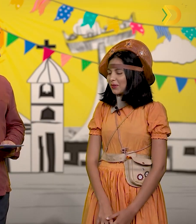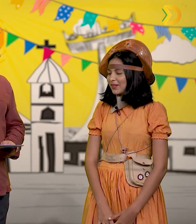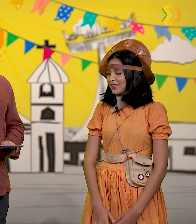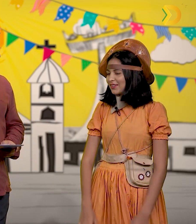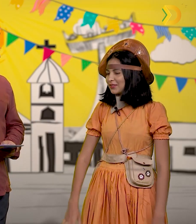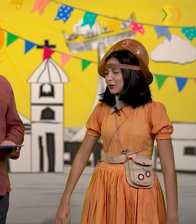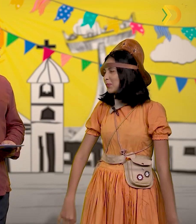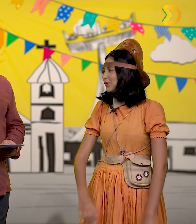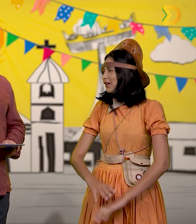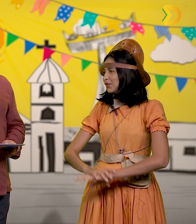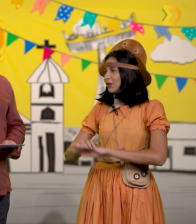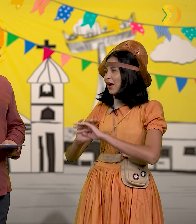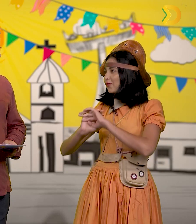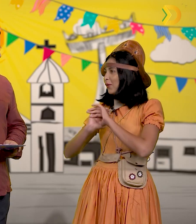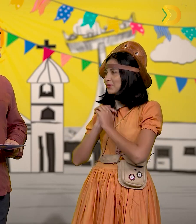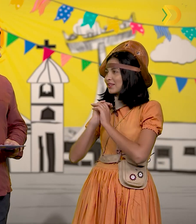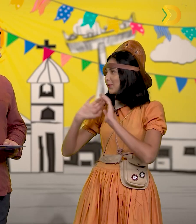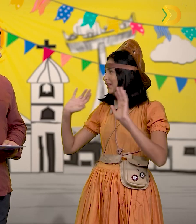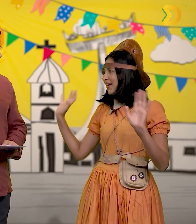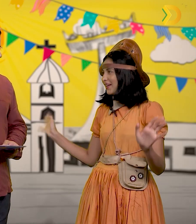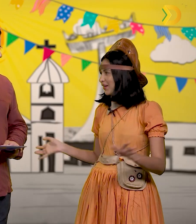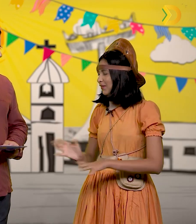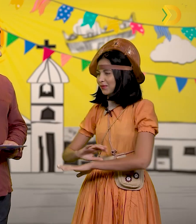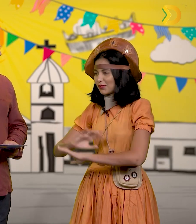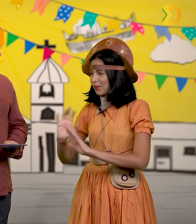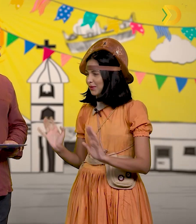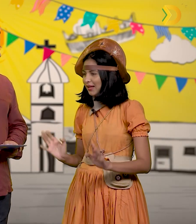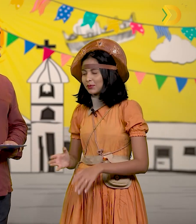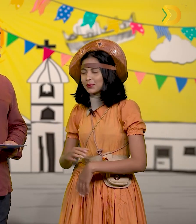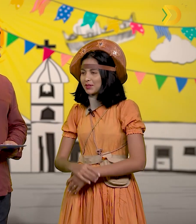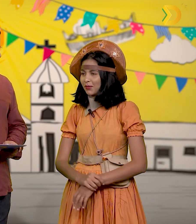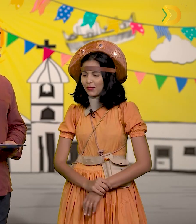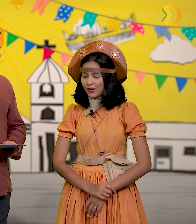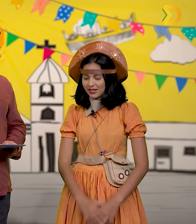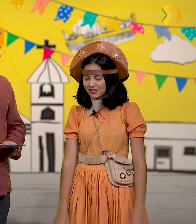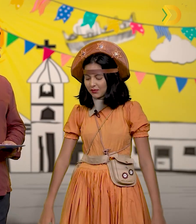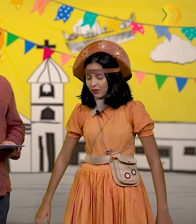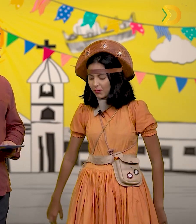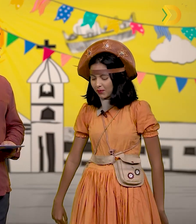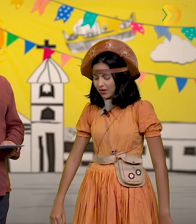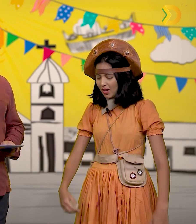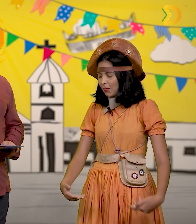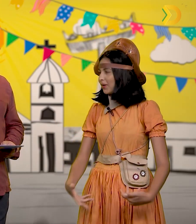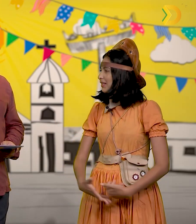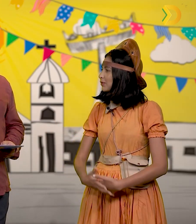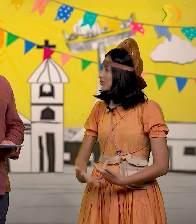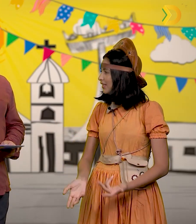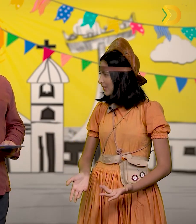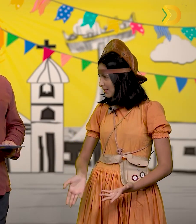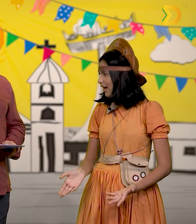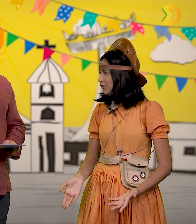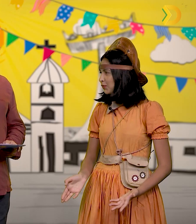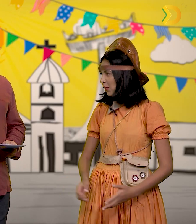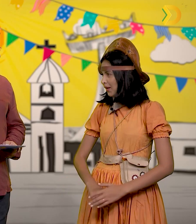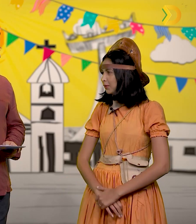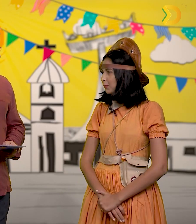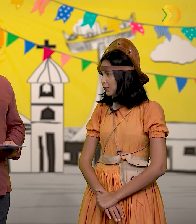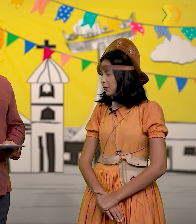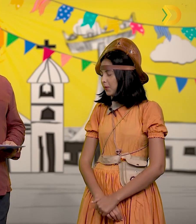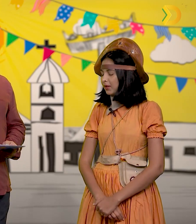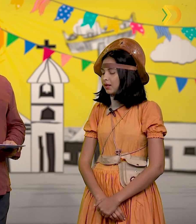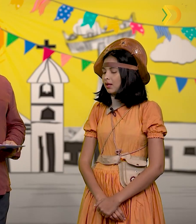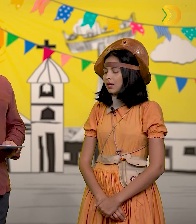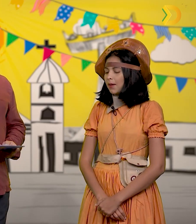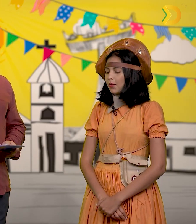é uma história que todo mundo acha que vamos ter uma ideia que vai mudar tudo. E não foi, assim, foi uma questão de necessidade do momento